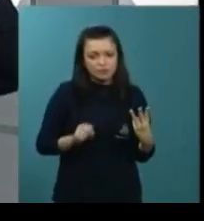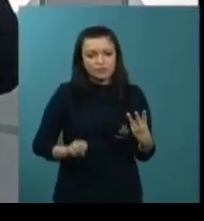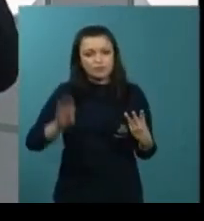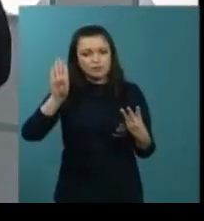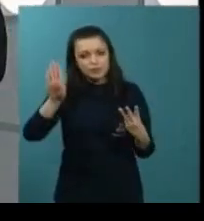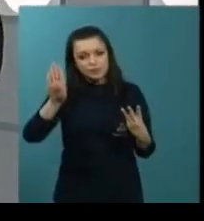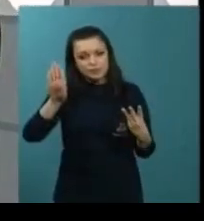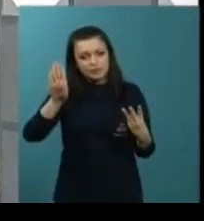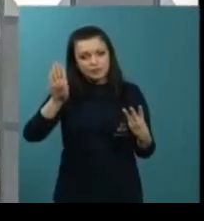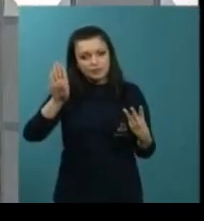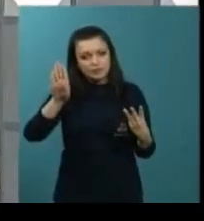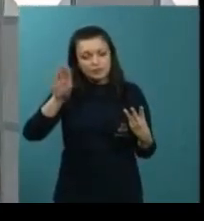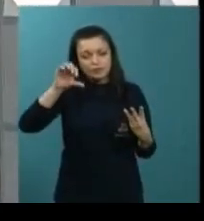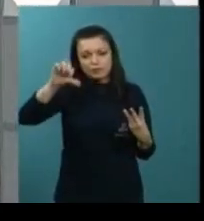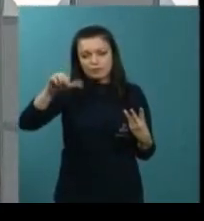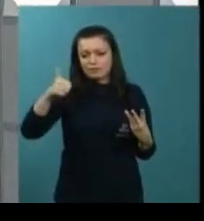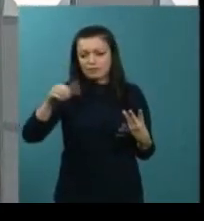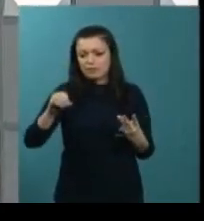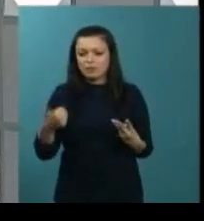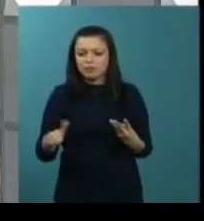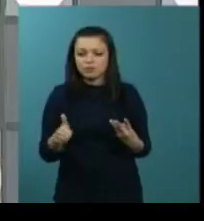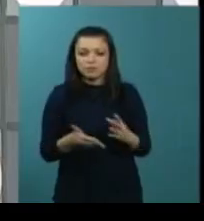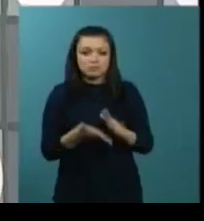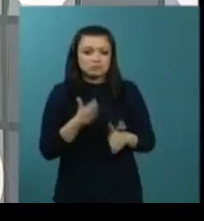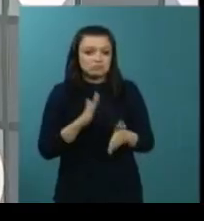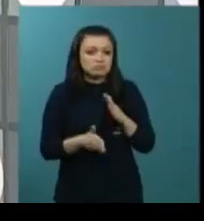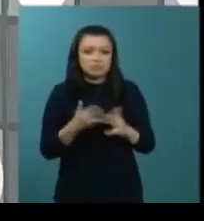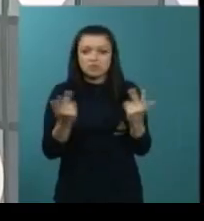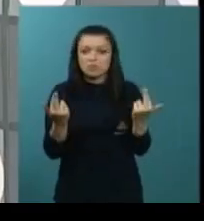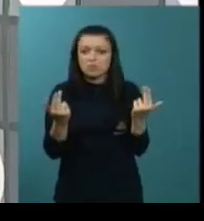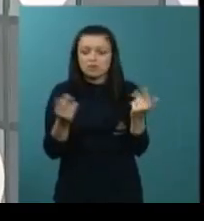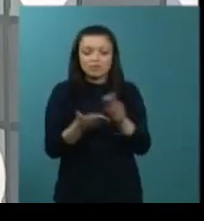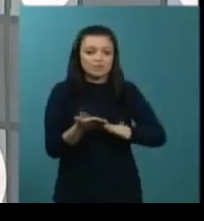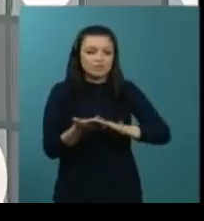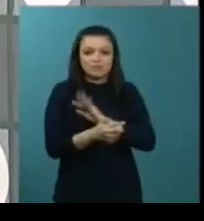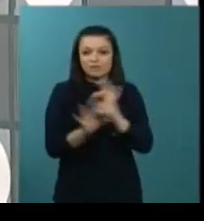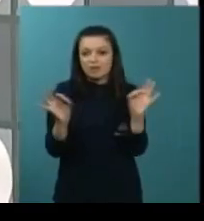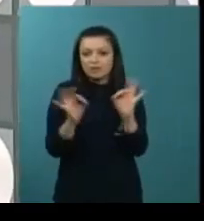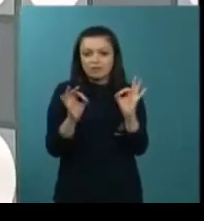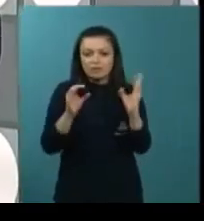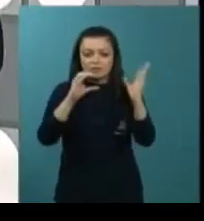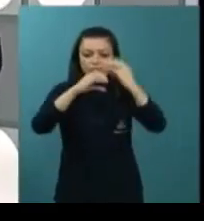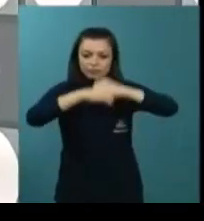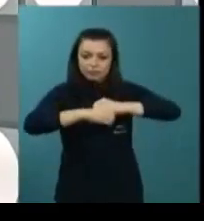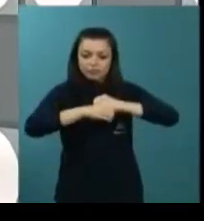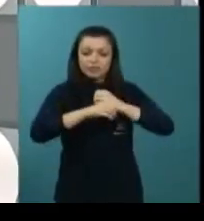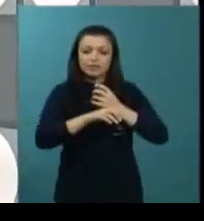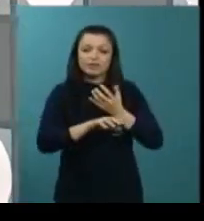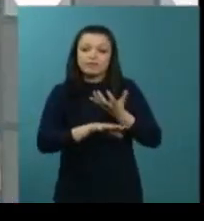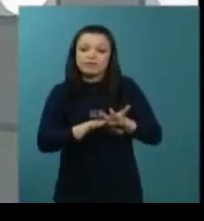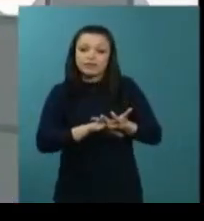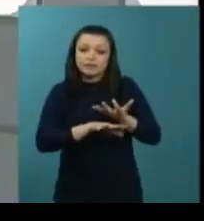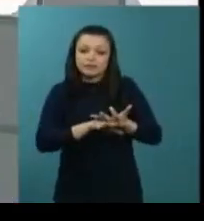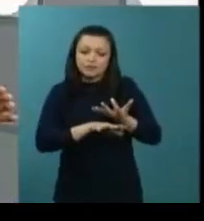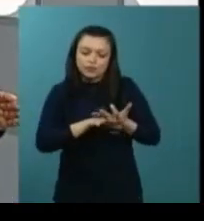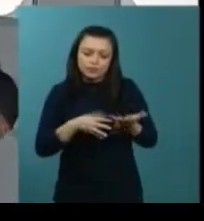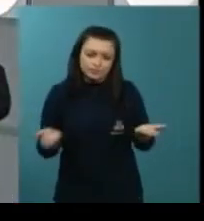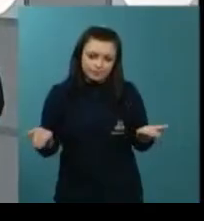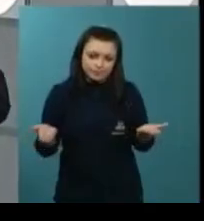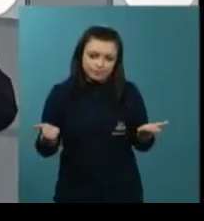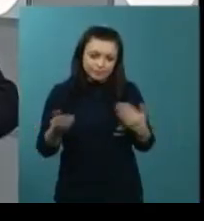O conjunto B, 9, 10, 11. Não tem nada em comum. Então a interseção é um